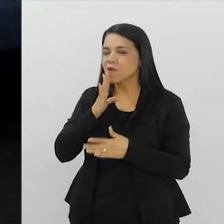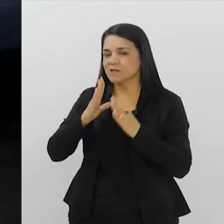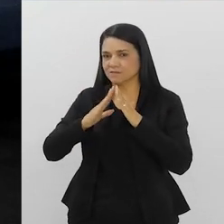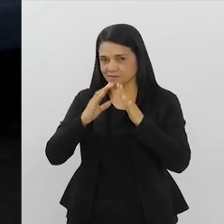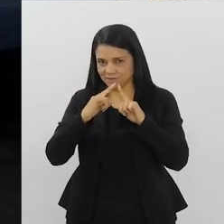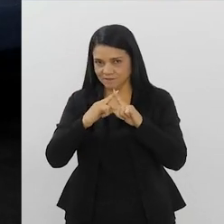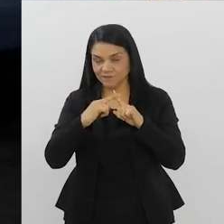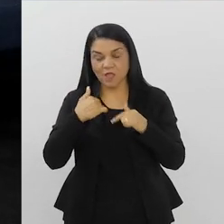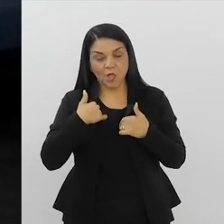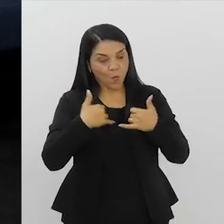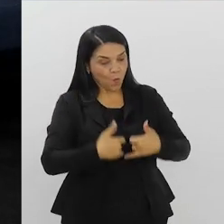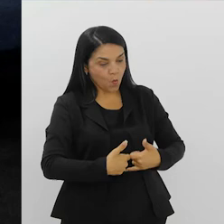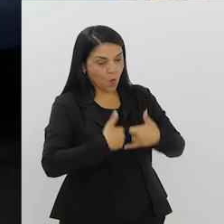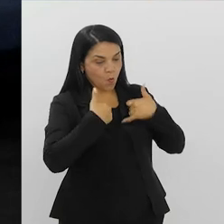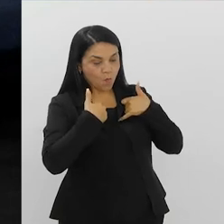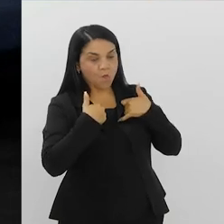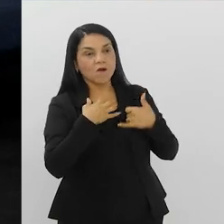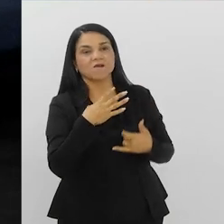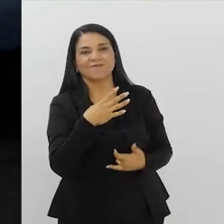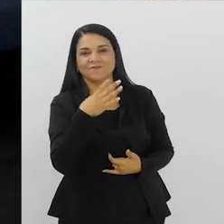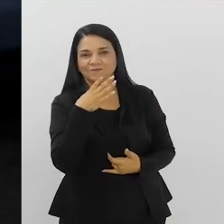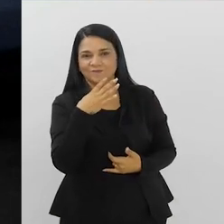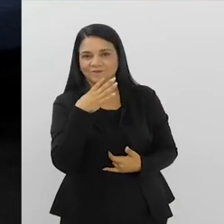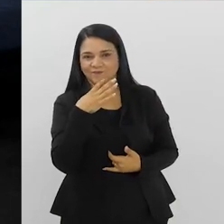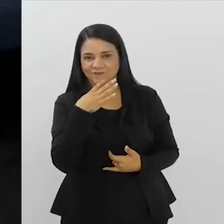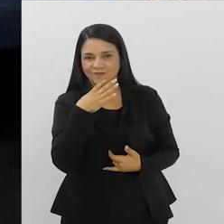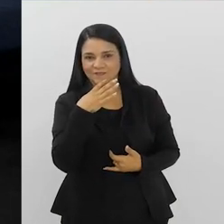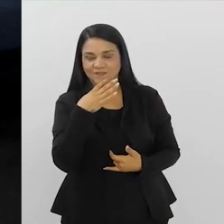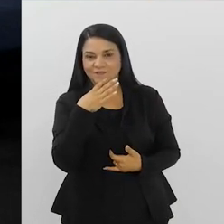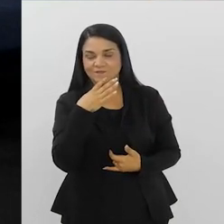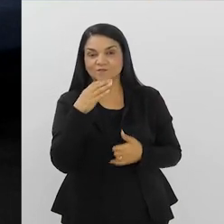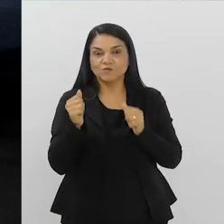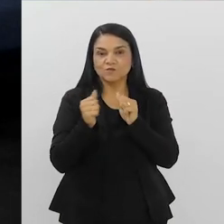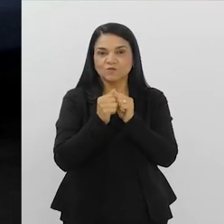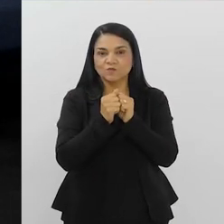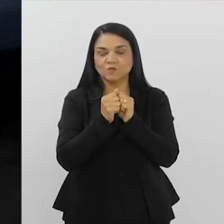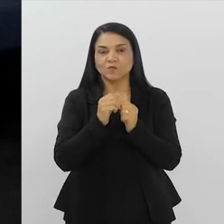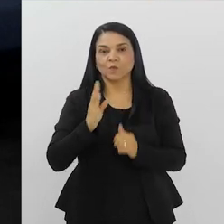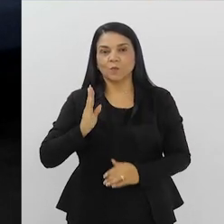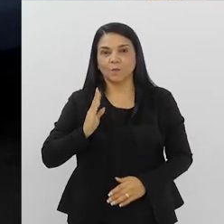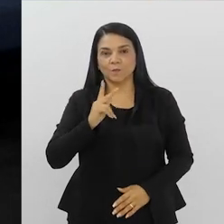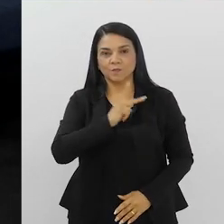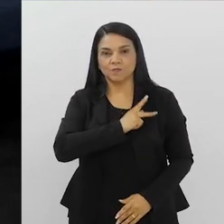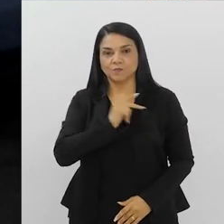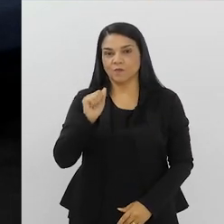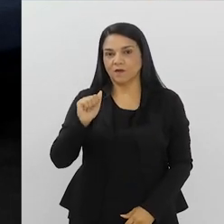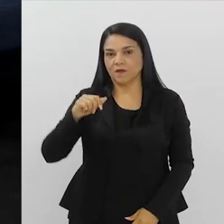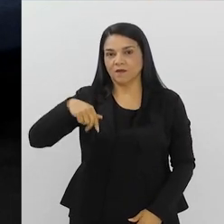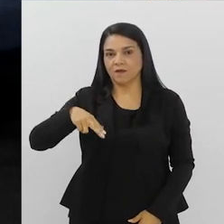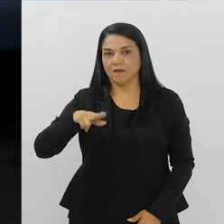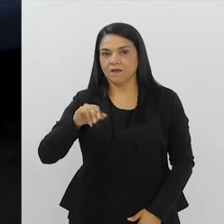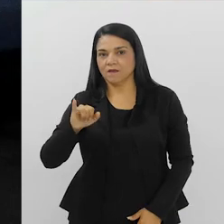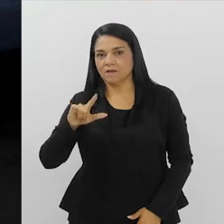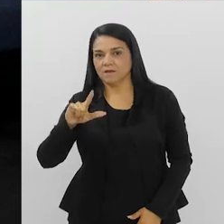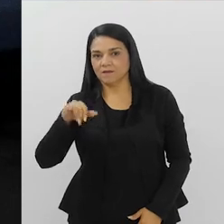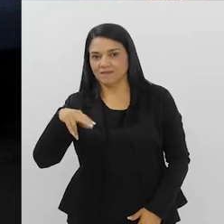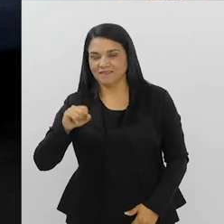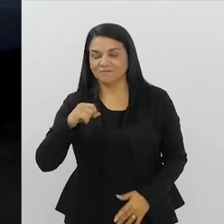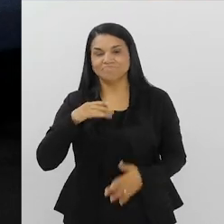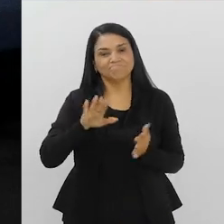TV já da inauguração do templo né que aquele templo é lindo pude